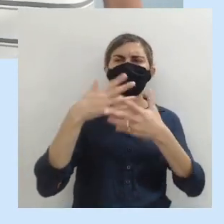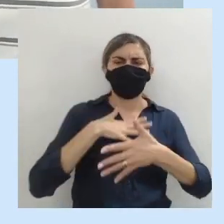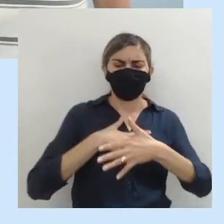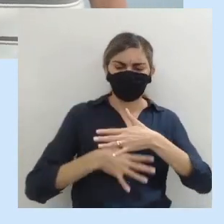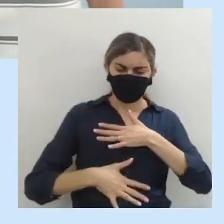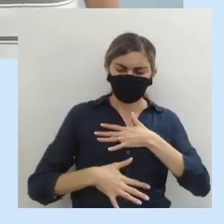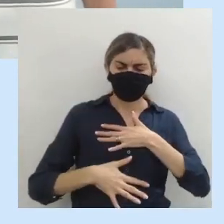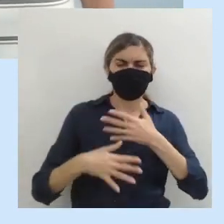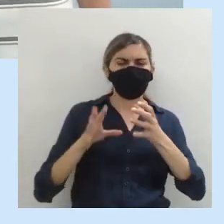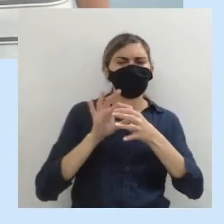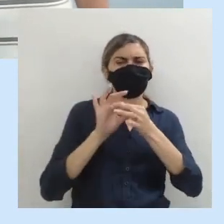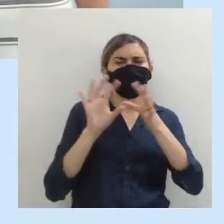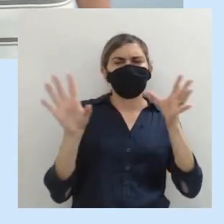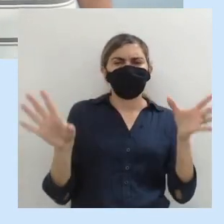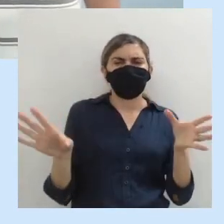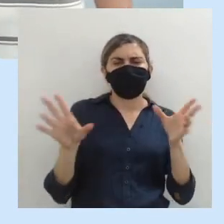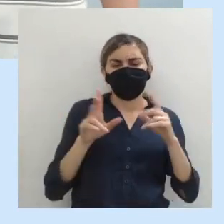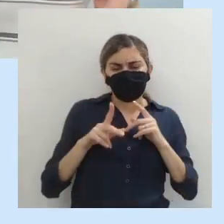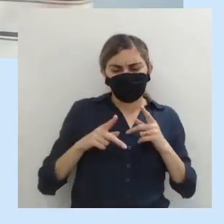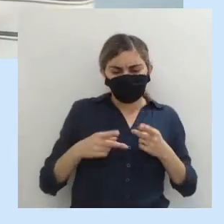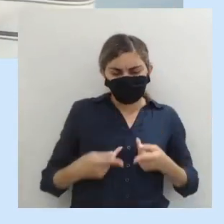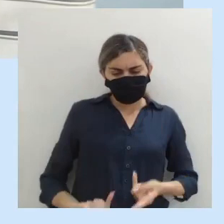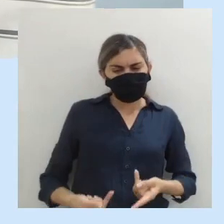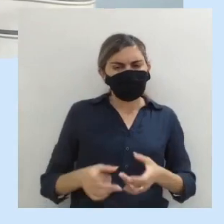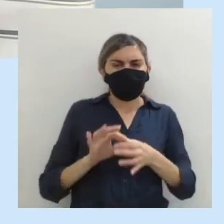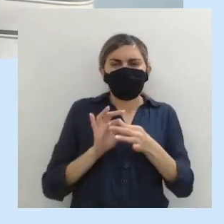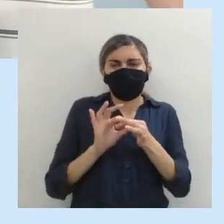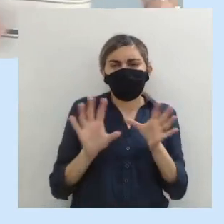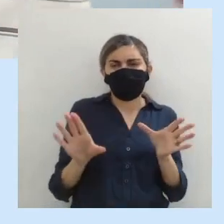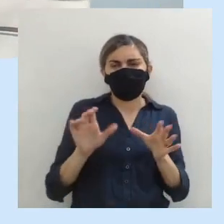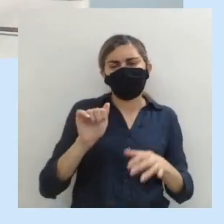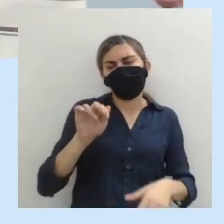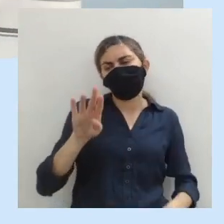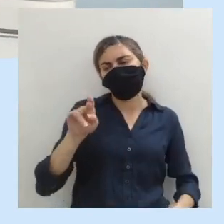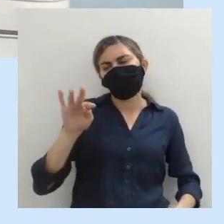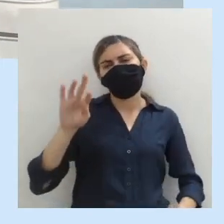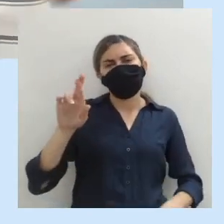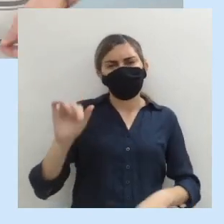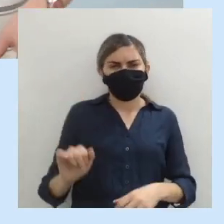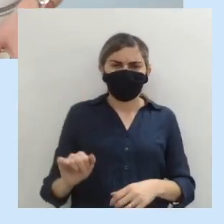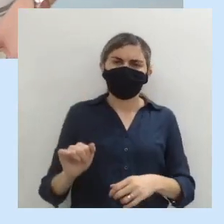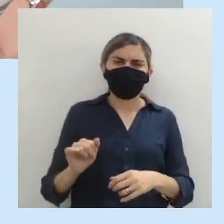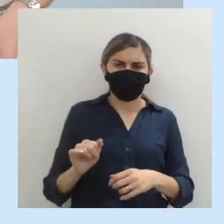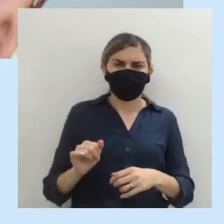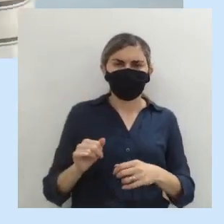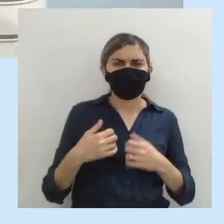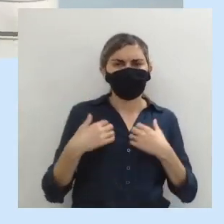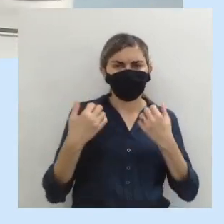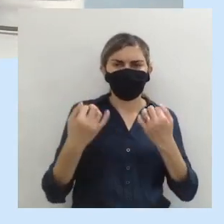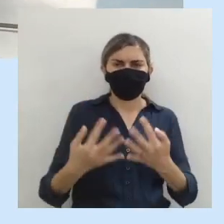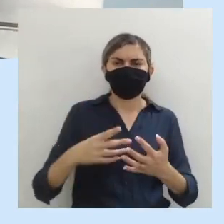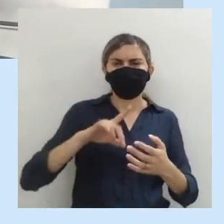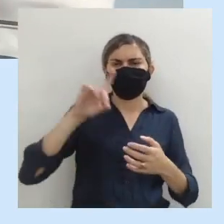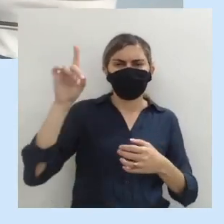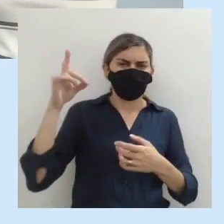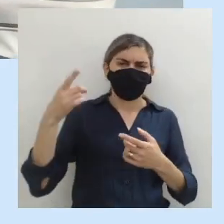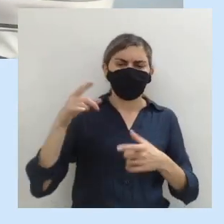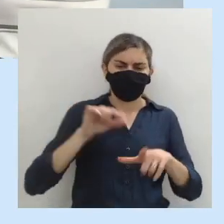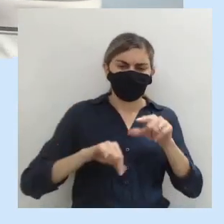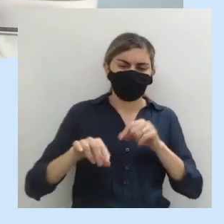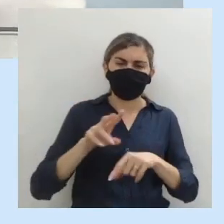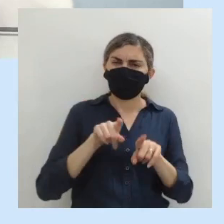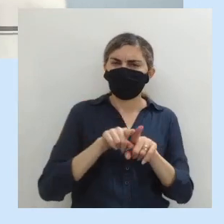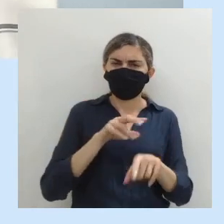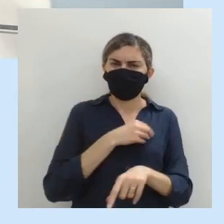corpo, a liberdade humana, o livre-arbítrio e a predestinação divina